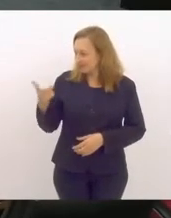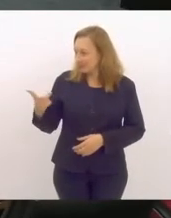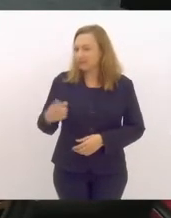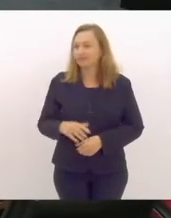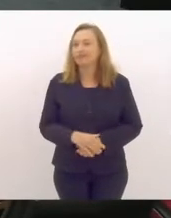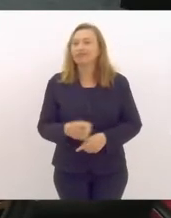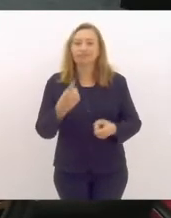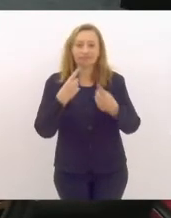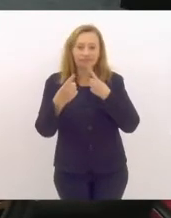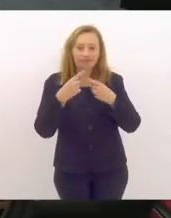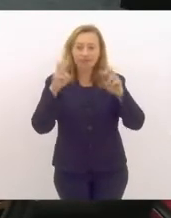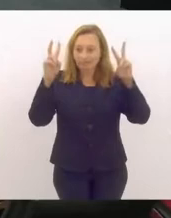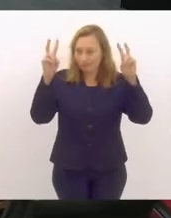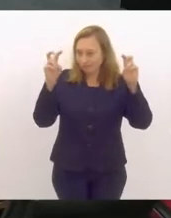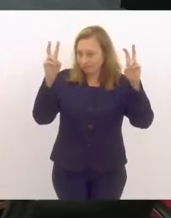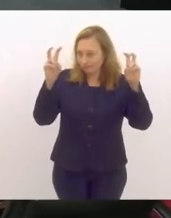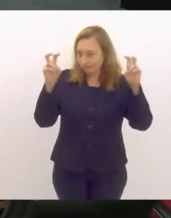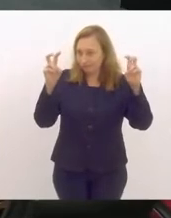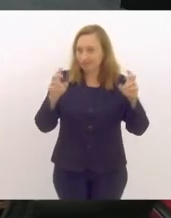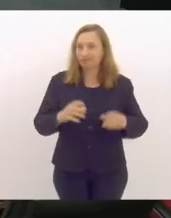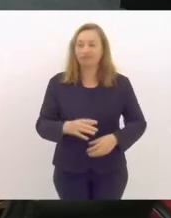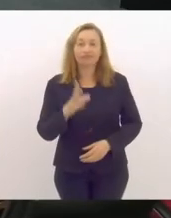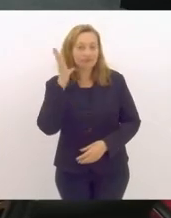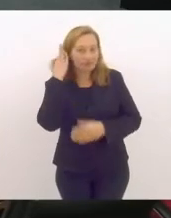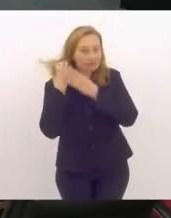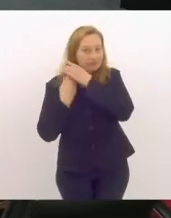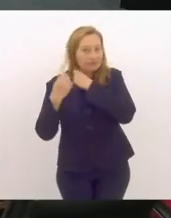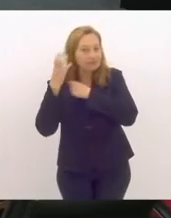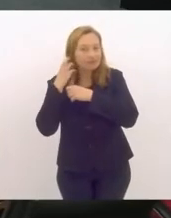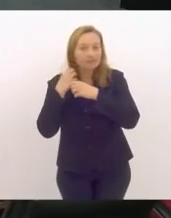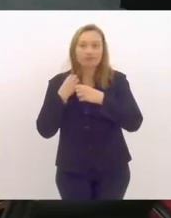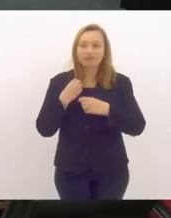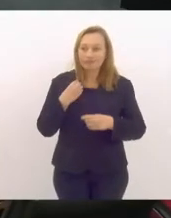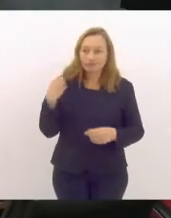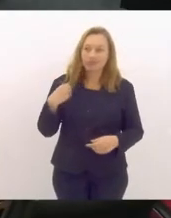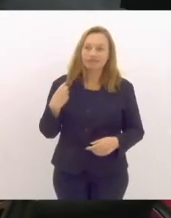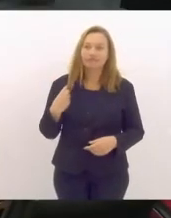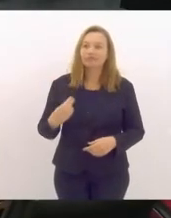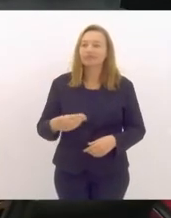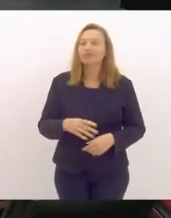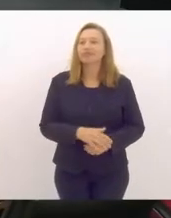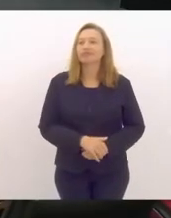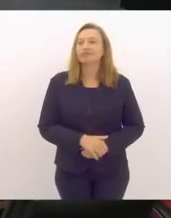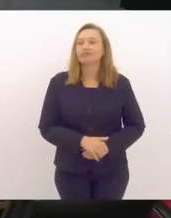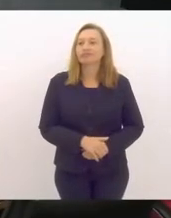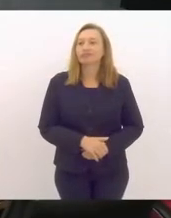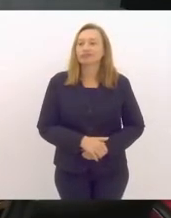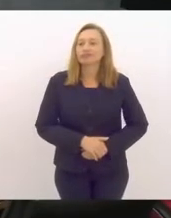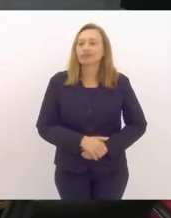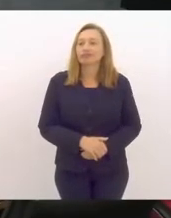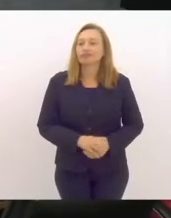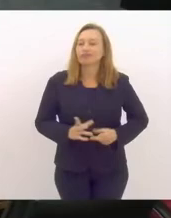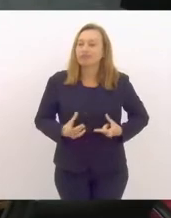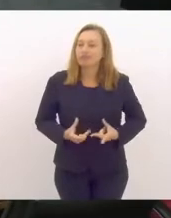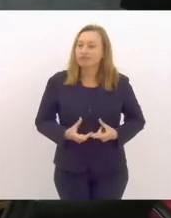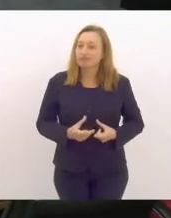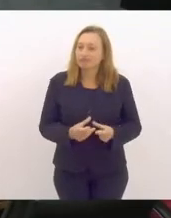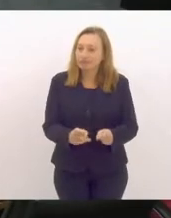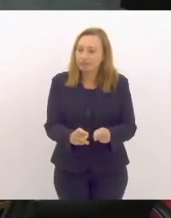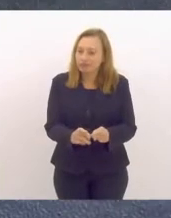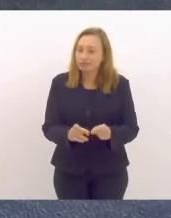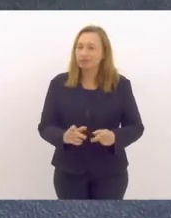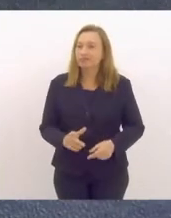vai discutir a questão do cabelo, que é destinado a pessoas portadoras de câncer, o grupo